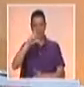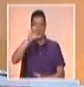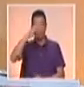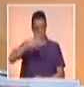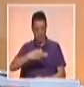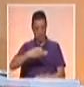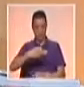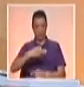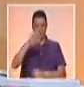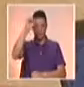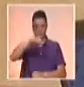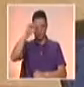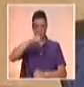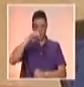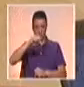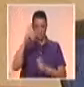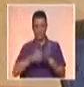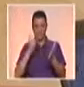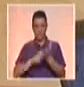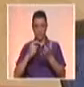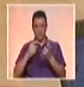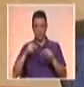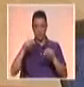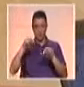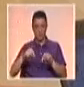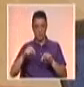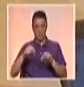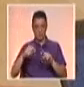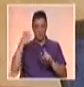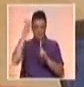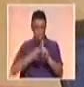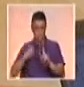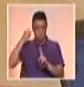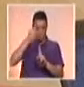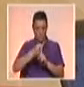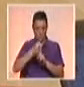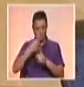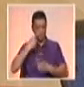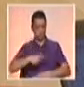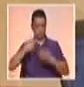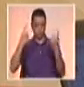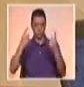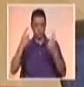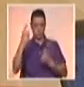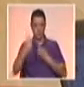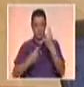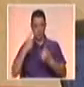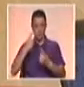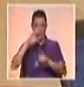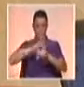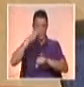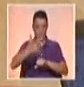verdade? Sim, sim. O que é que falta? Neste momento ainda lutamos por algum reconhecimento a nível